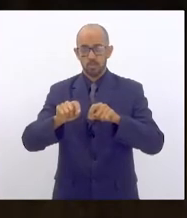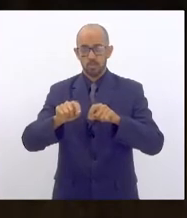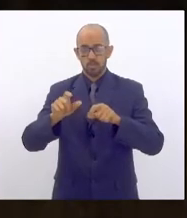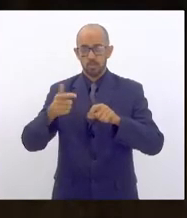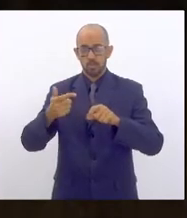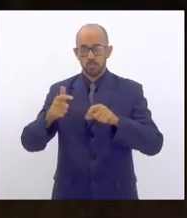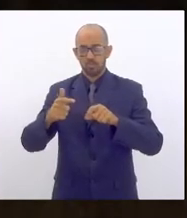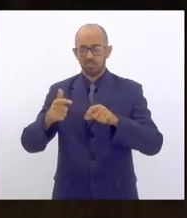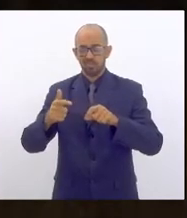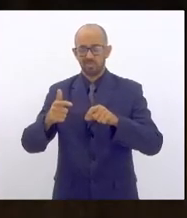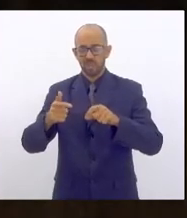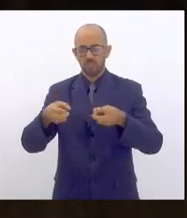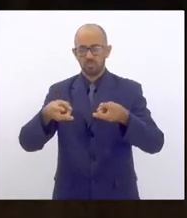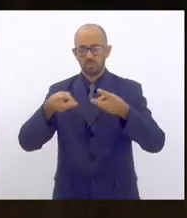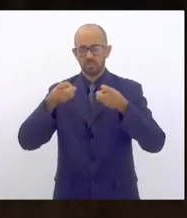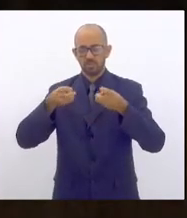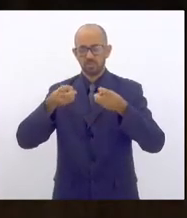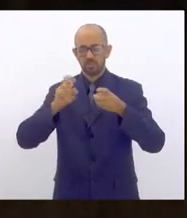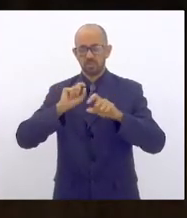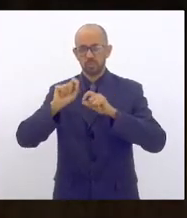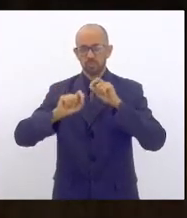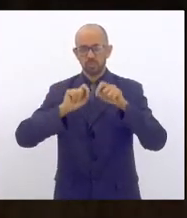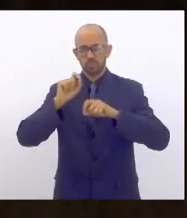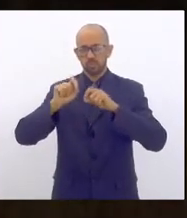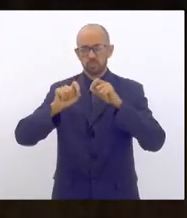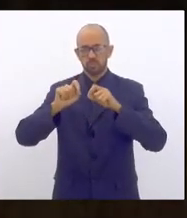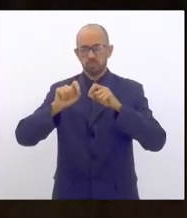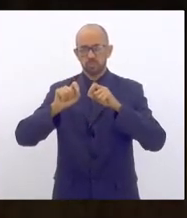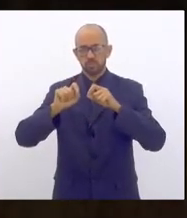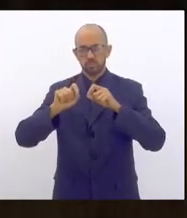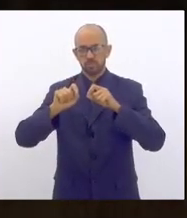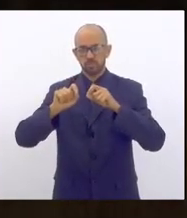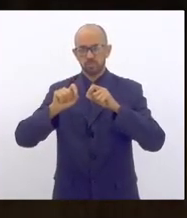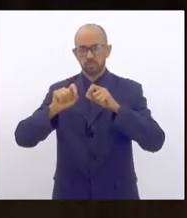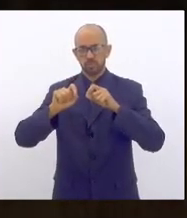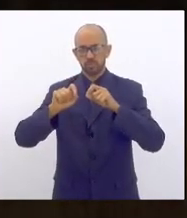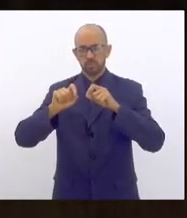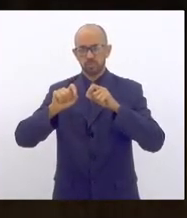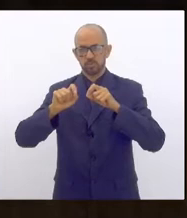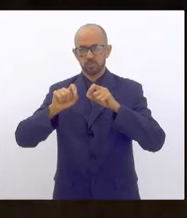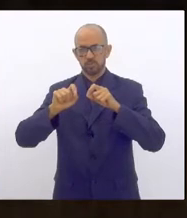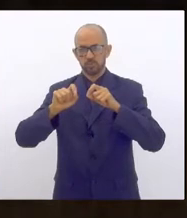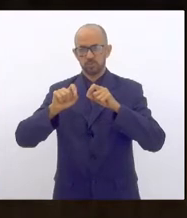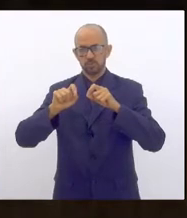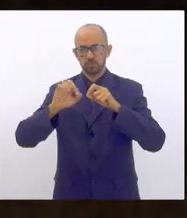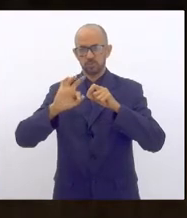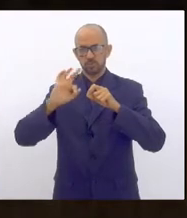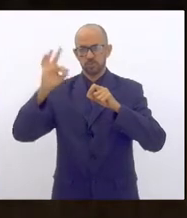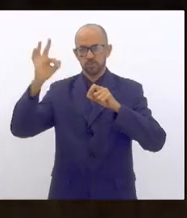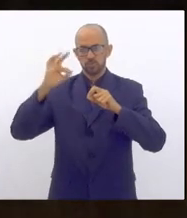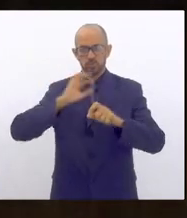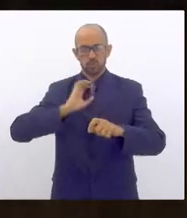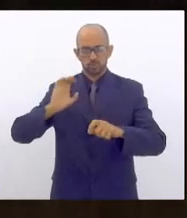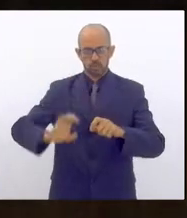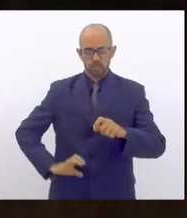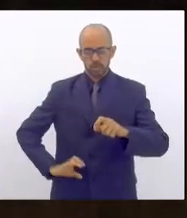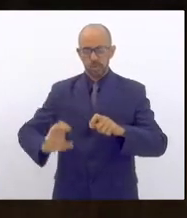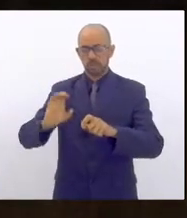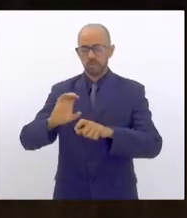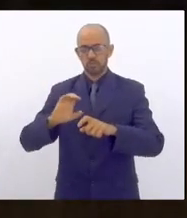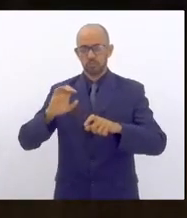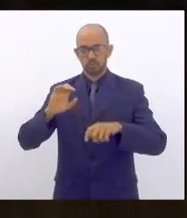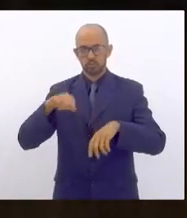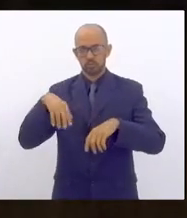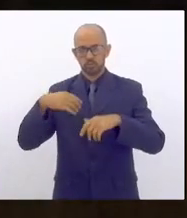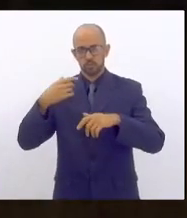não é só noções, é começar a colocar na cabeça dos futuros cidadãos e cidadãs,